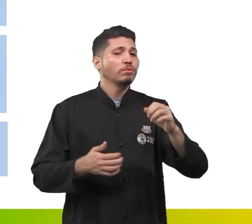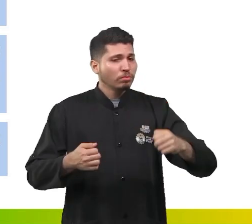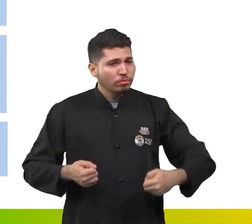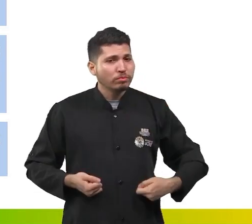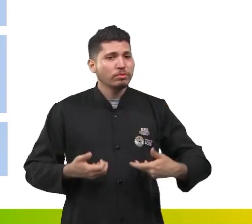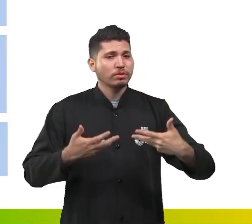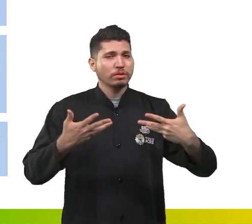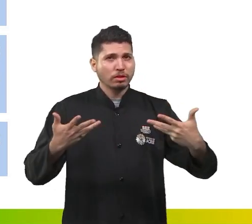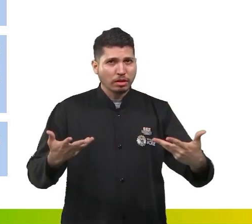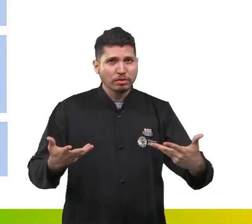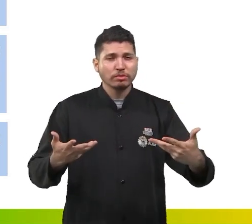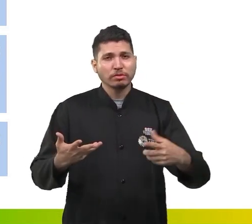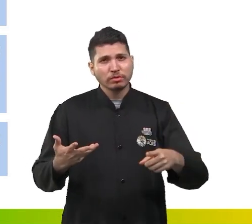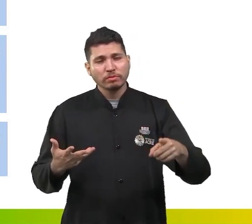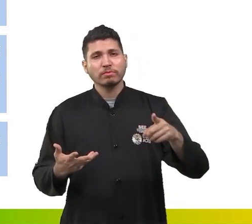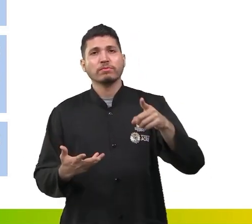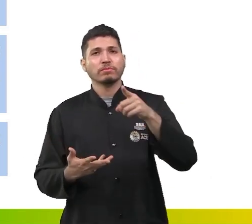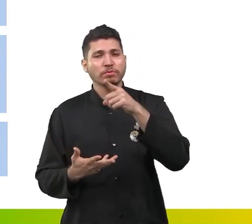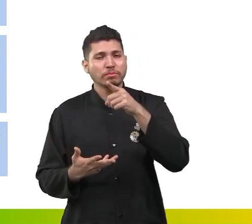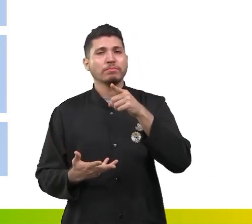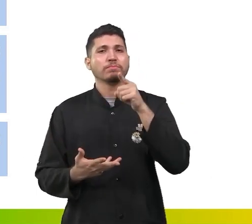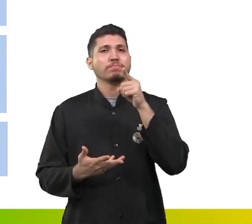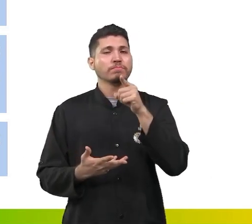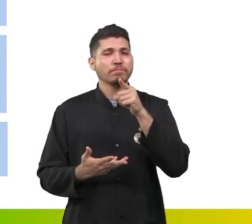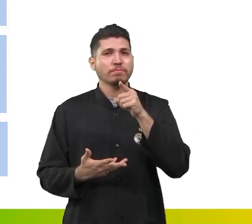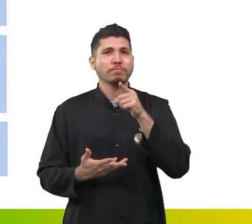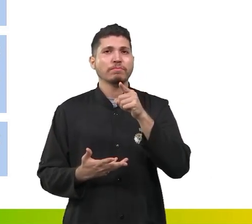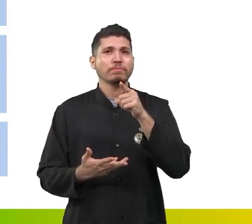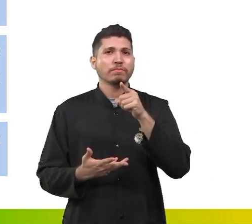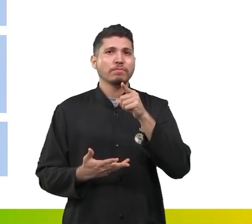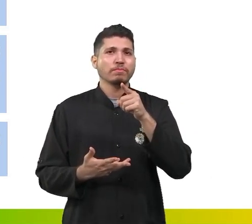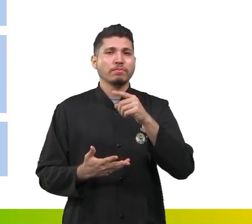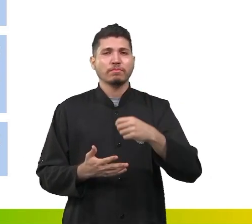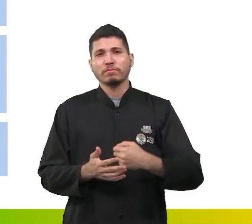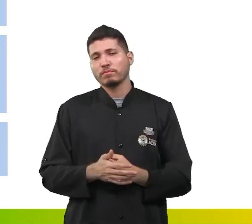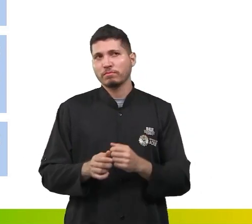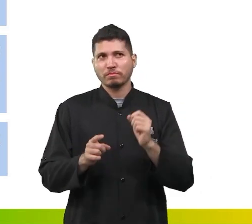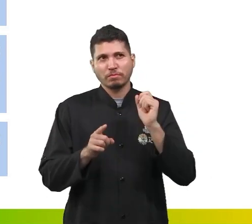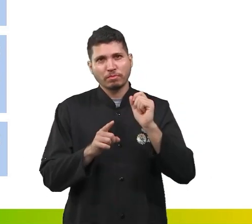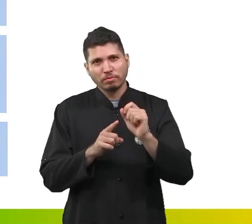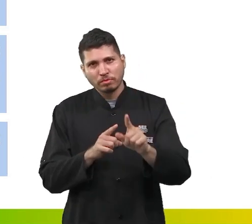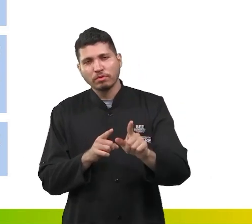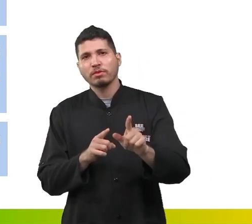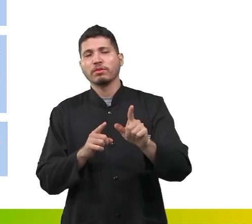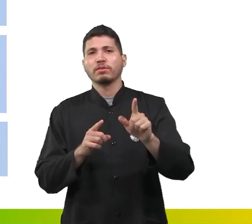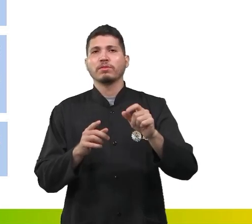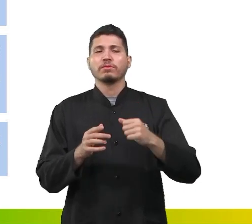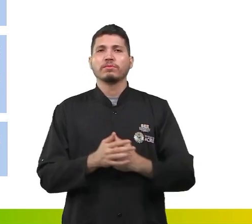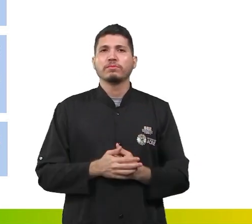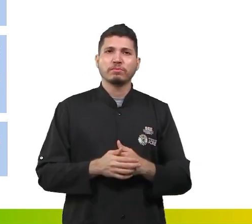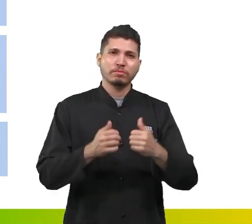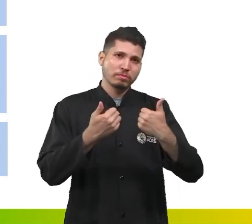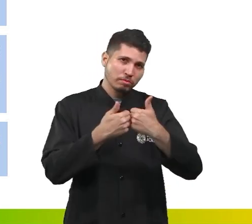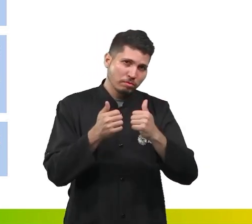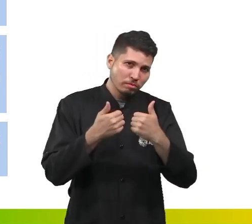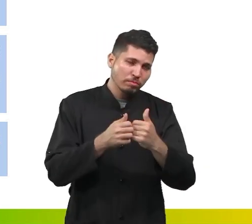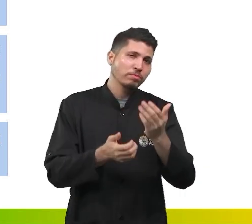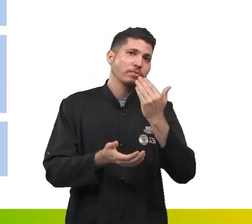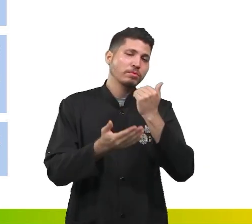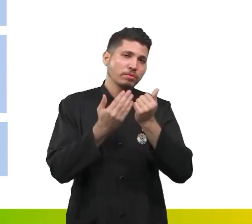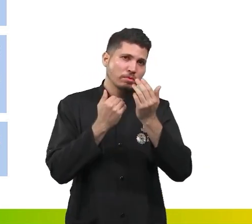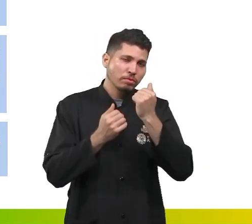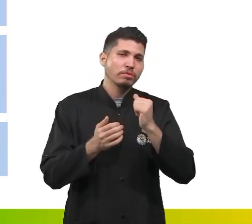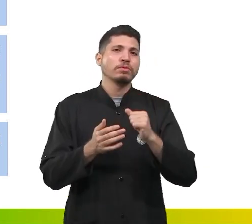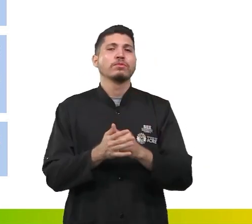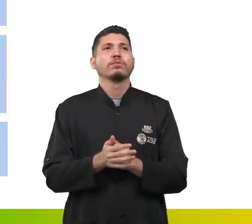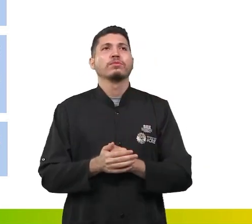como as coisas que são fundamentais para a sobrevivência, tá? Aluguel, condomínio, transporte, alimentação. Anote